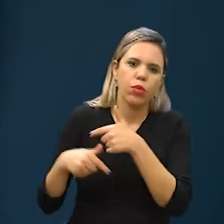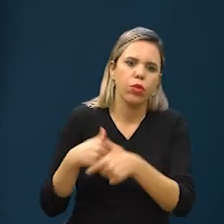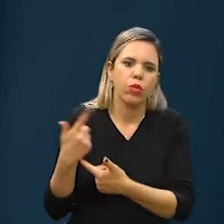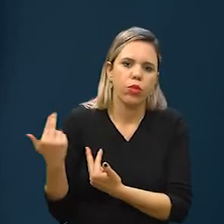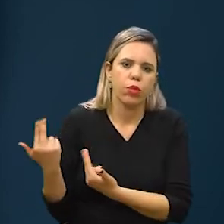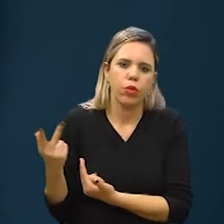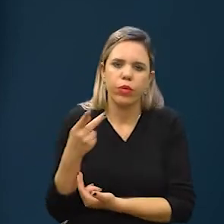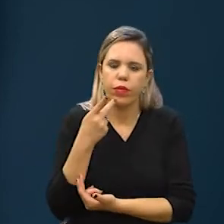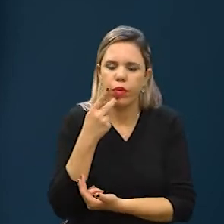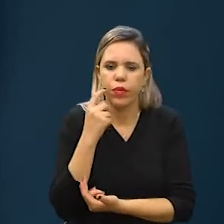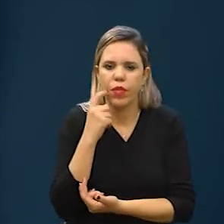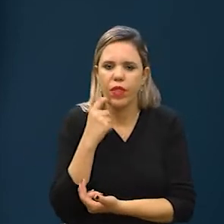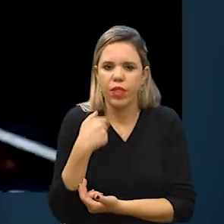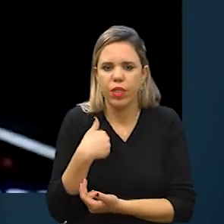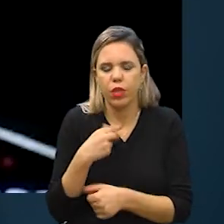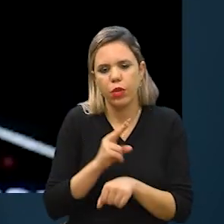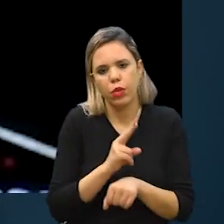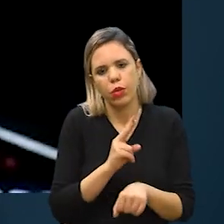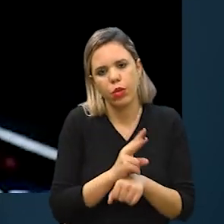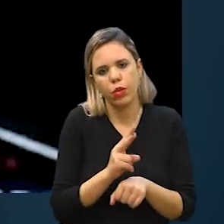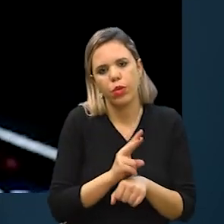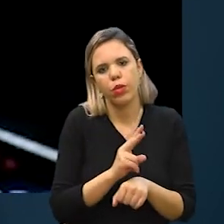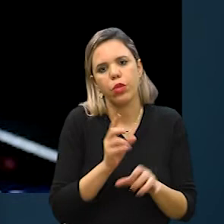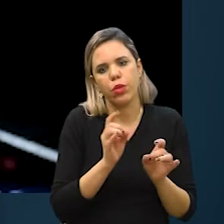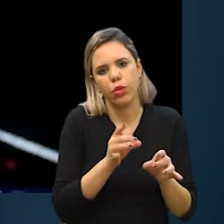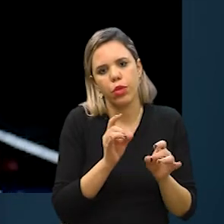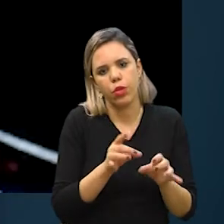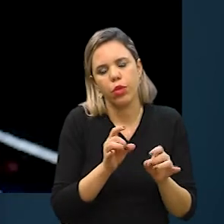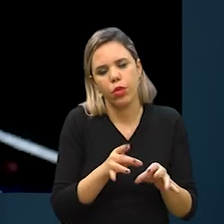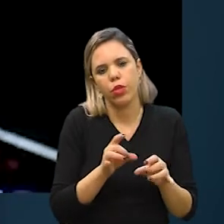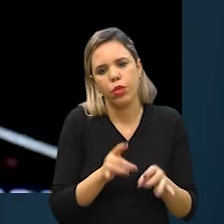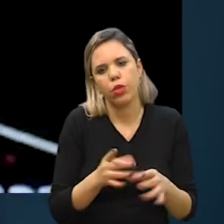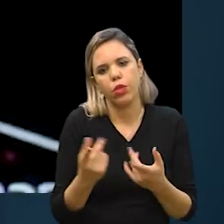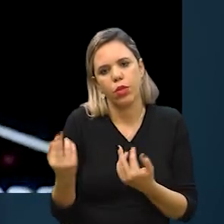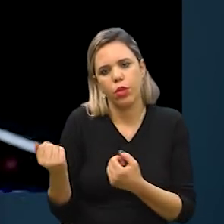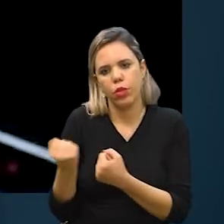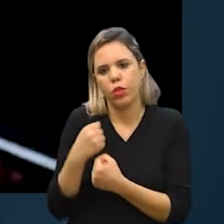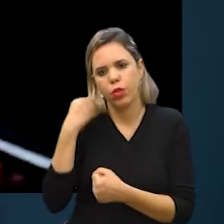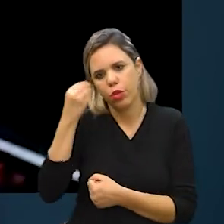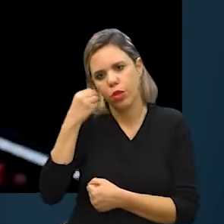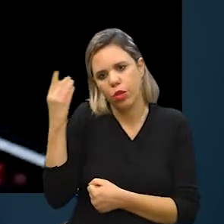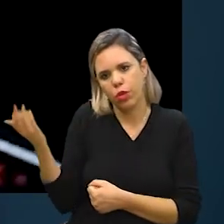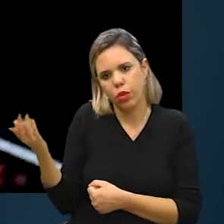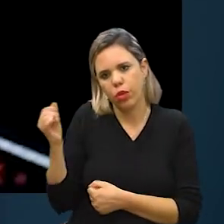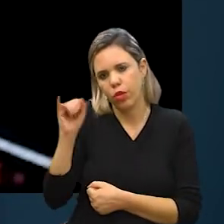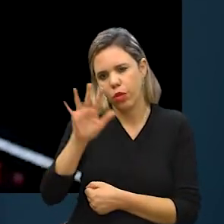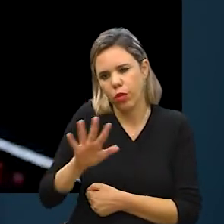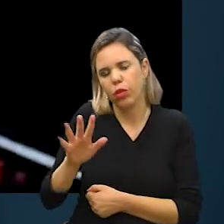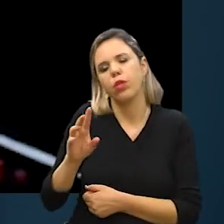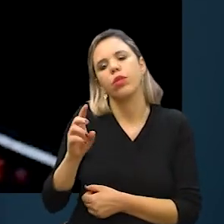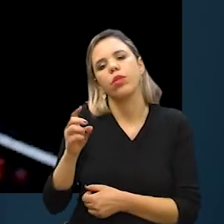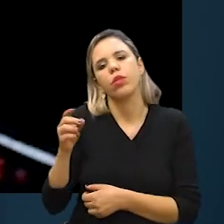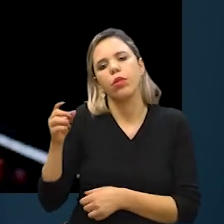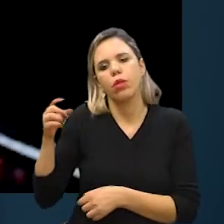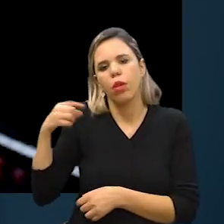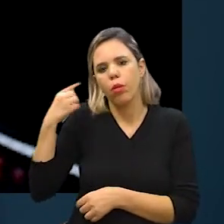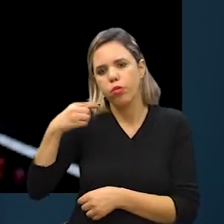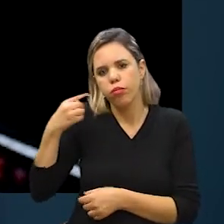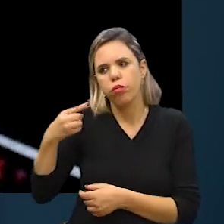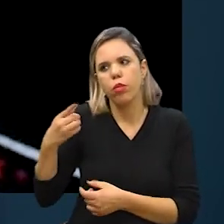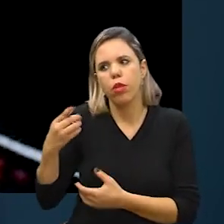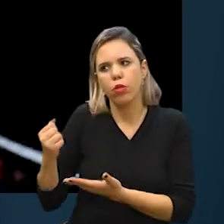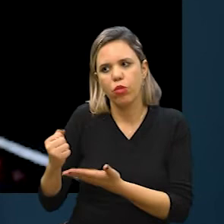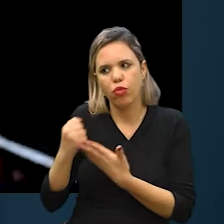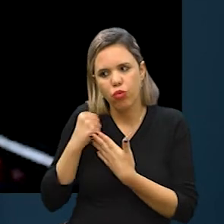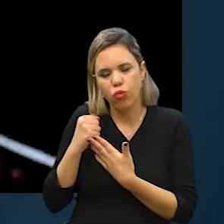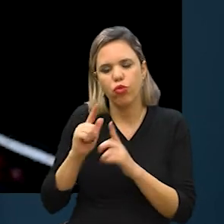quem faria o quê, como você disse. No caso, eu cuidei muito da parte de vendas, com o suporte dele. Ele, na experiência de mais de 30 anos de